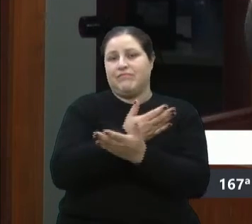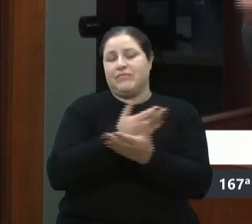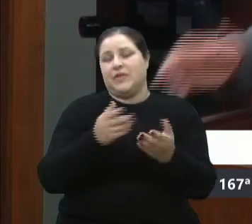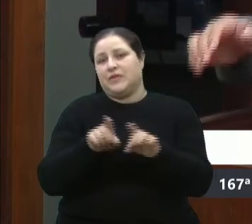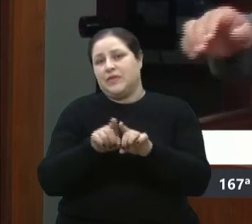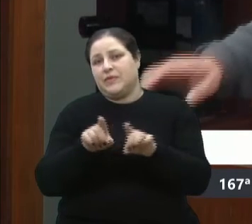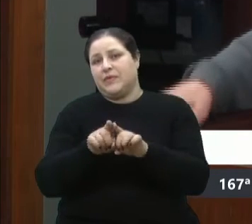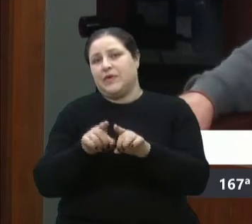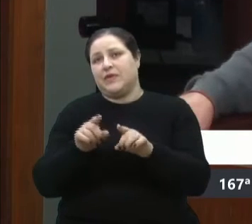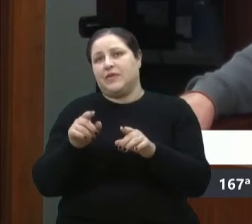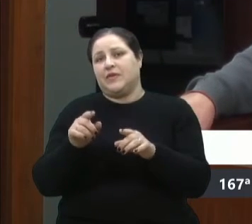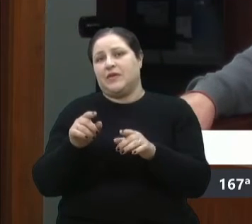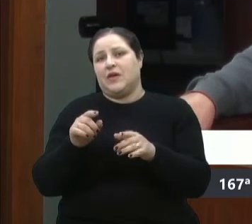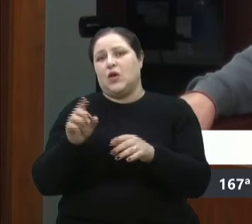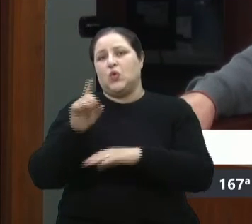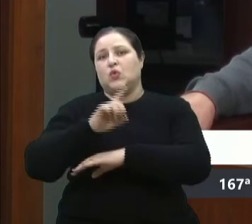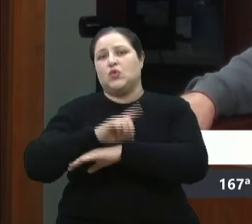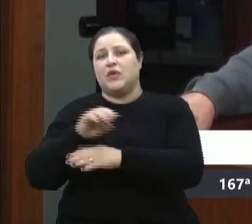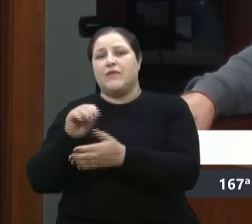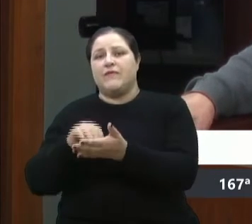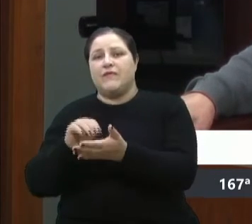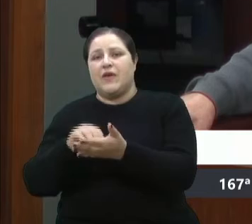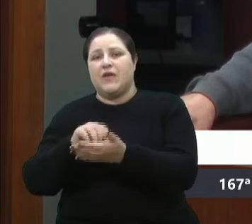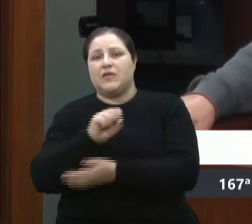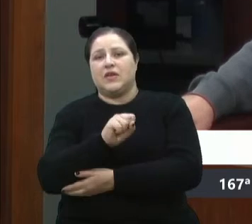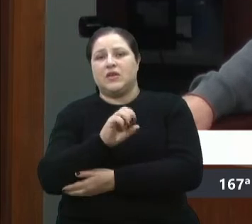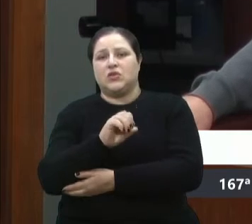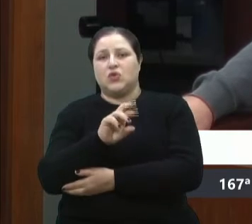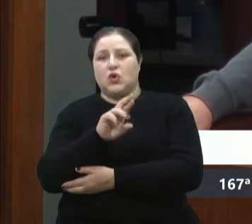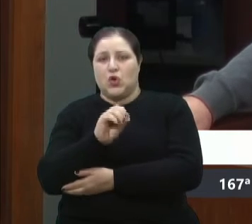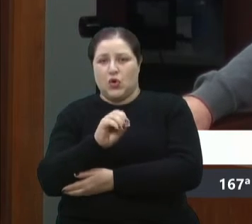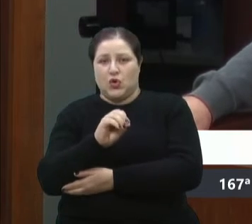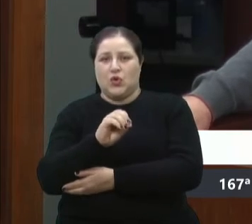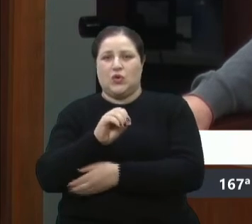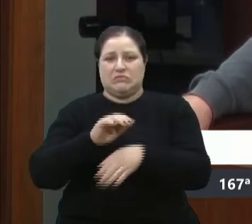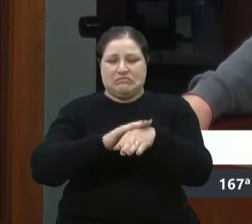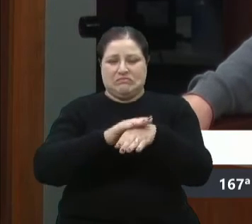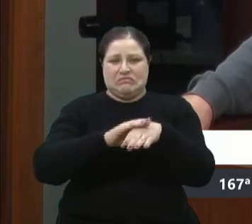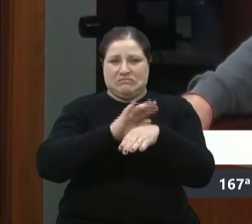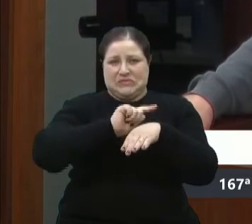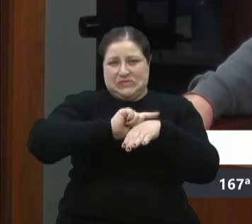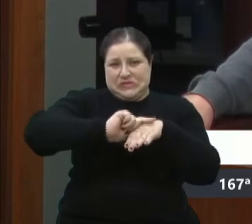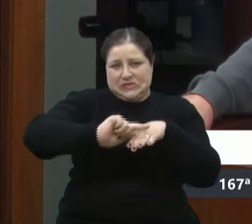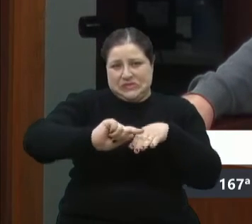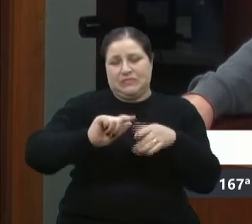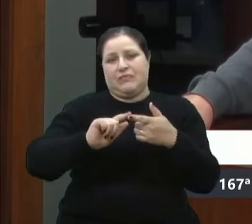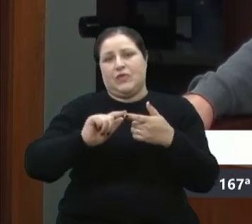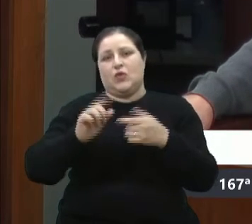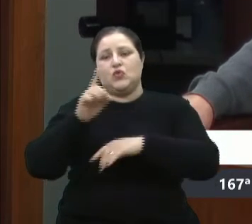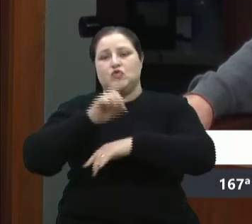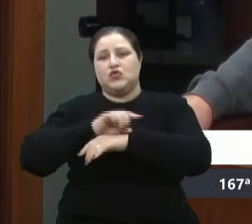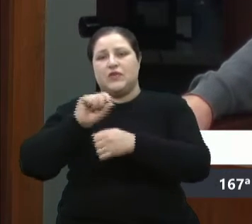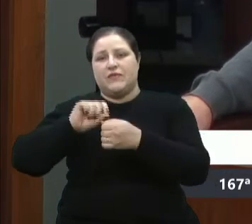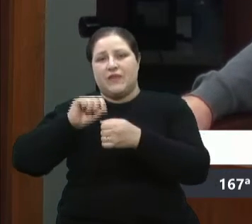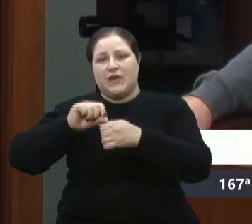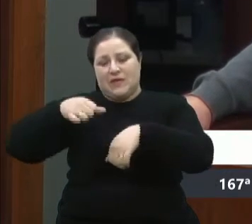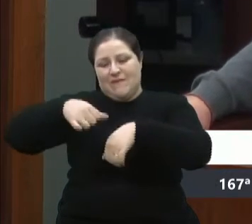dia faltou uma parte, vereador. E hoje, com essa situação da falta desse,